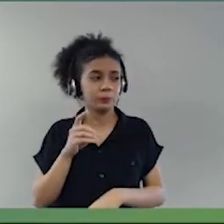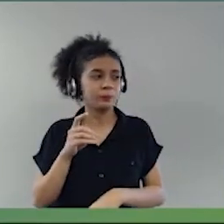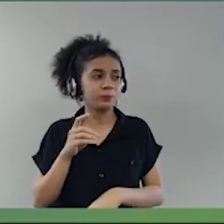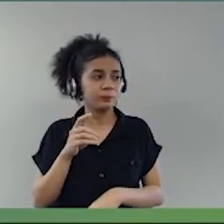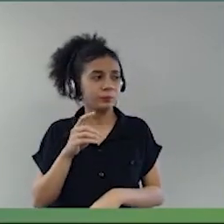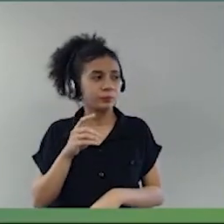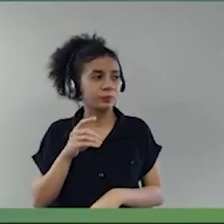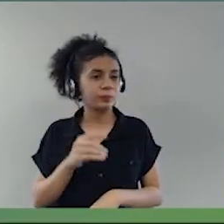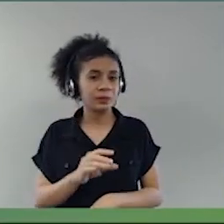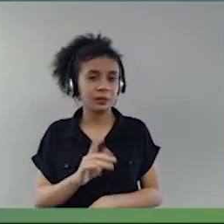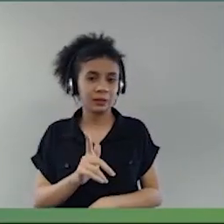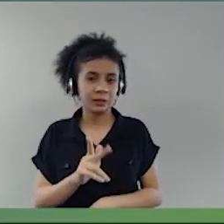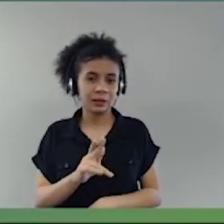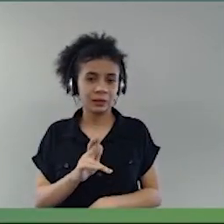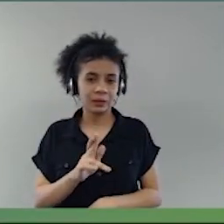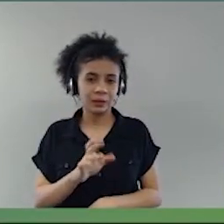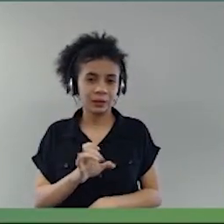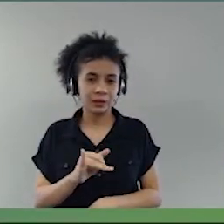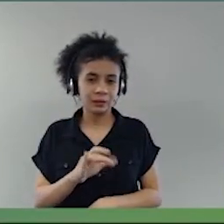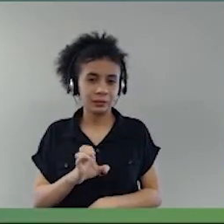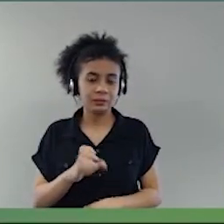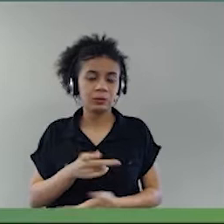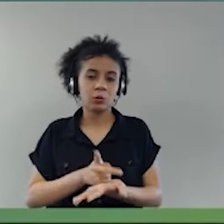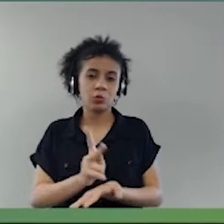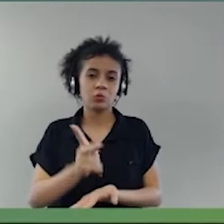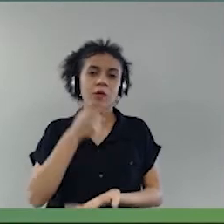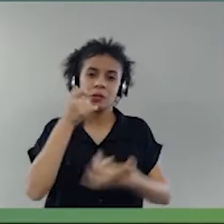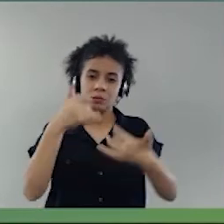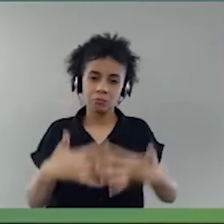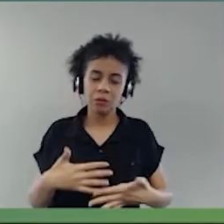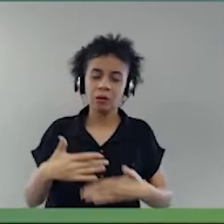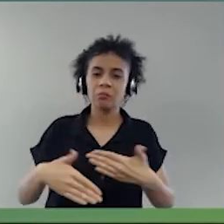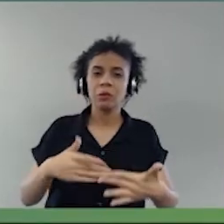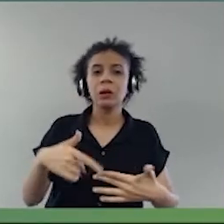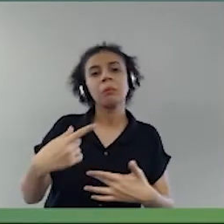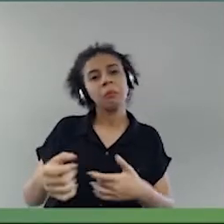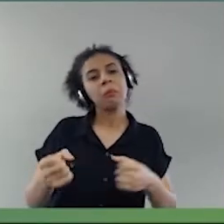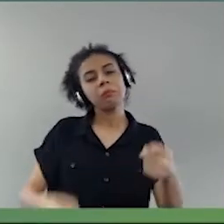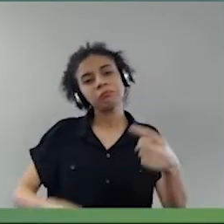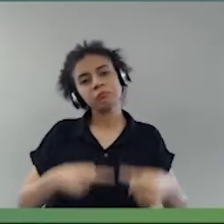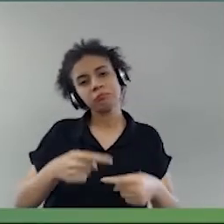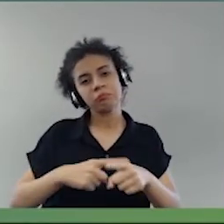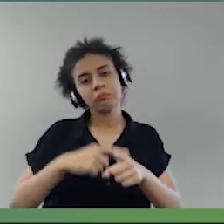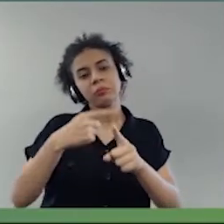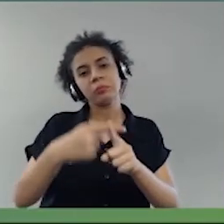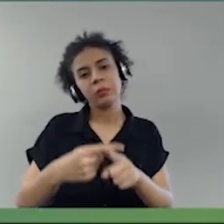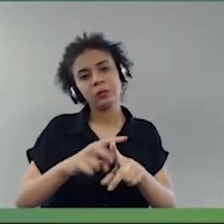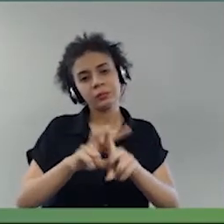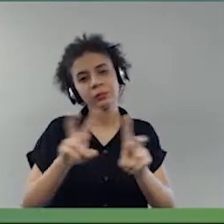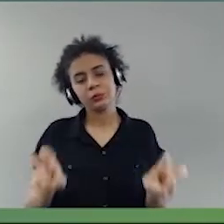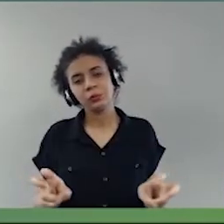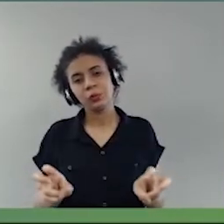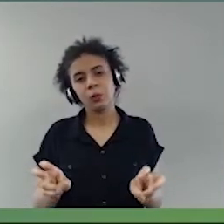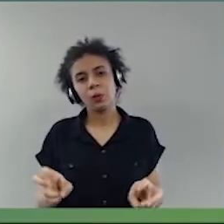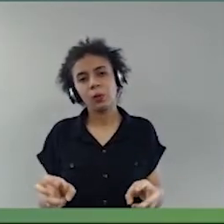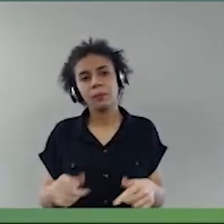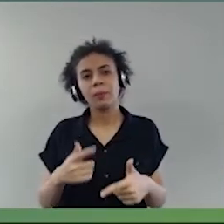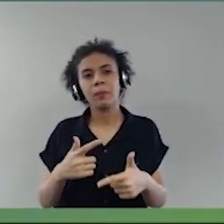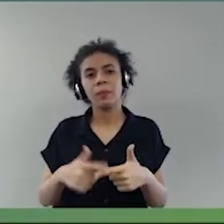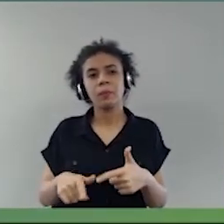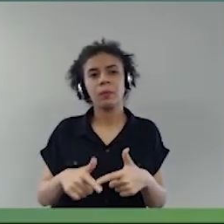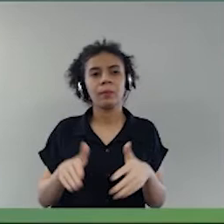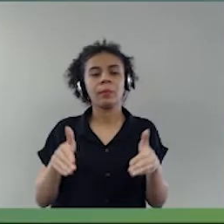a doutora Grace dar continuidade ao andamento e depois a gente pode debater um pouco mais sobre as questões